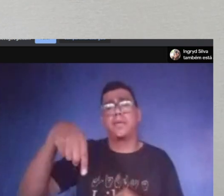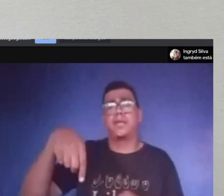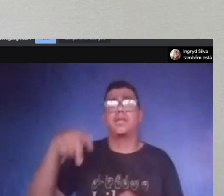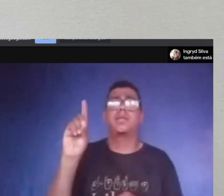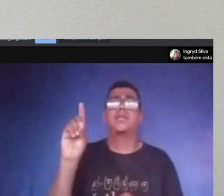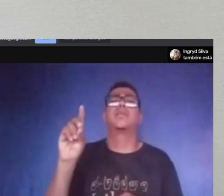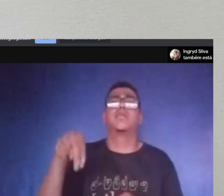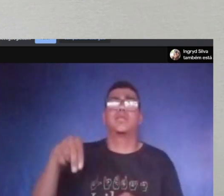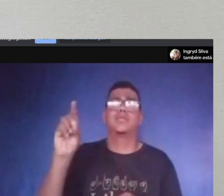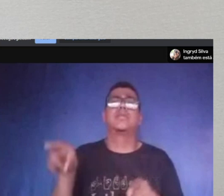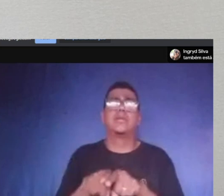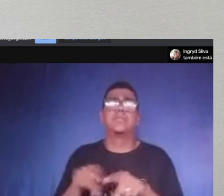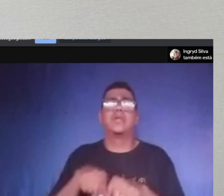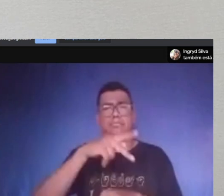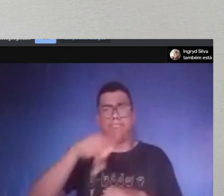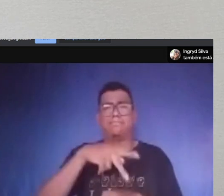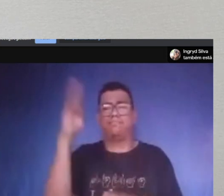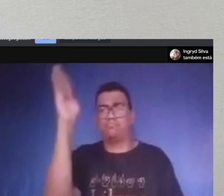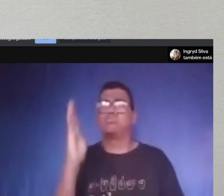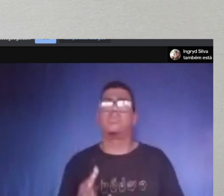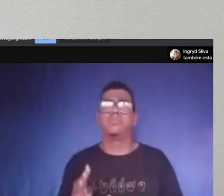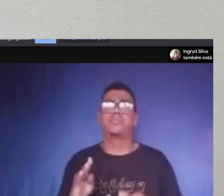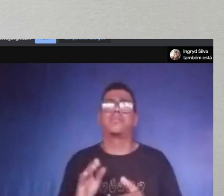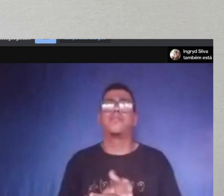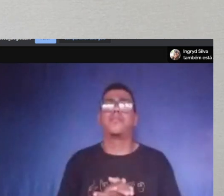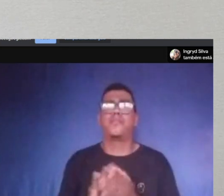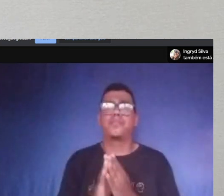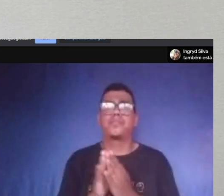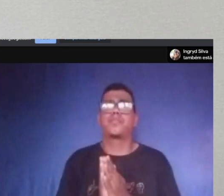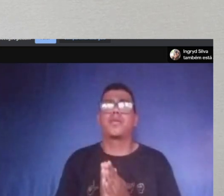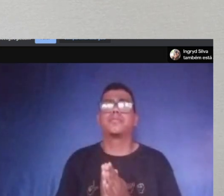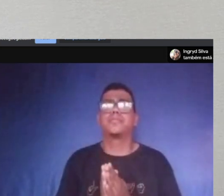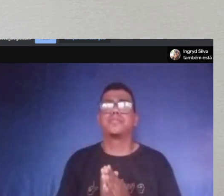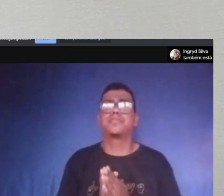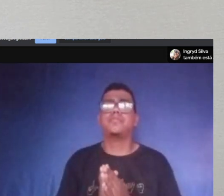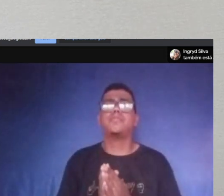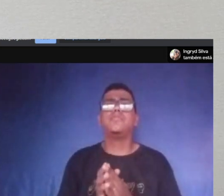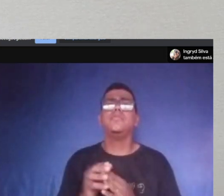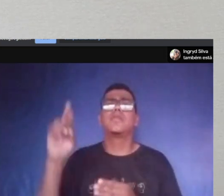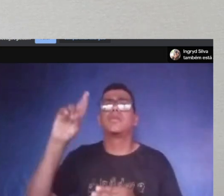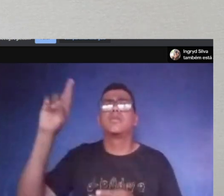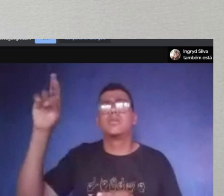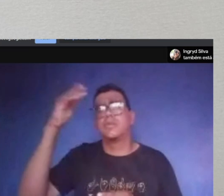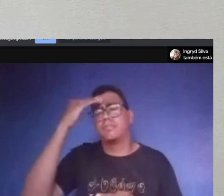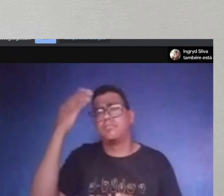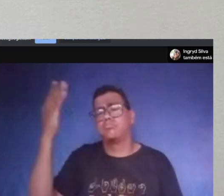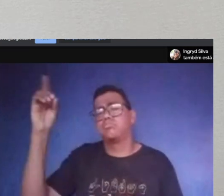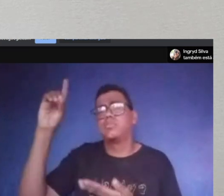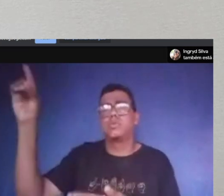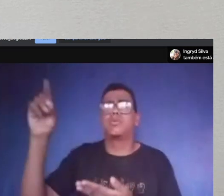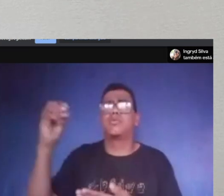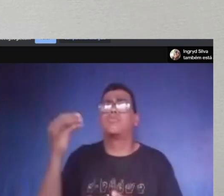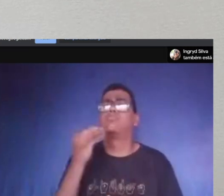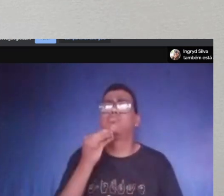sua casa e vamos pedir pelos missionários que estão nos confins da terra, vamos pedir pela Igreja Batista Nova Descoberta, pelas